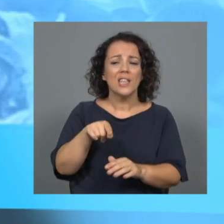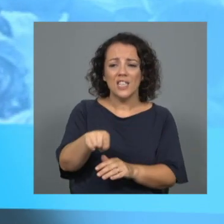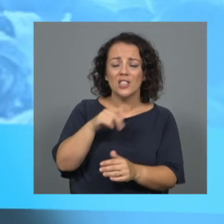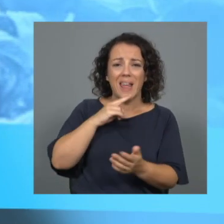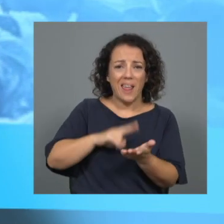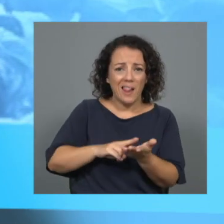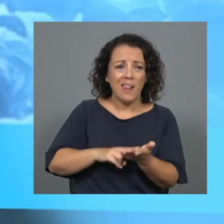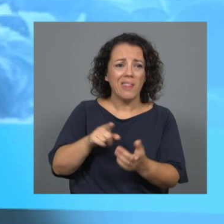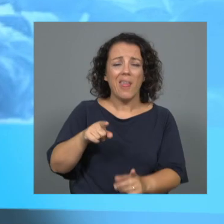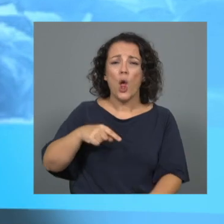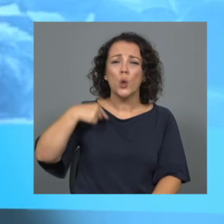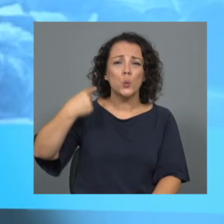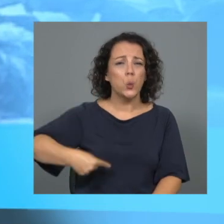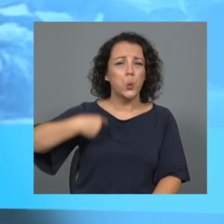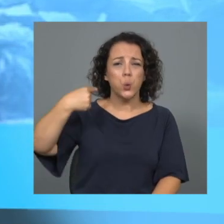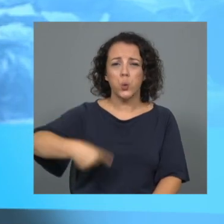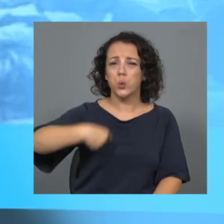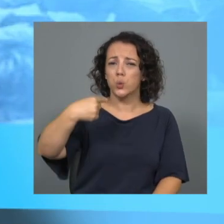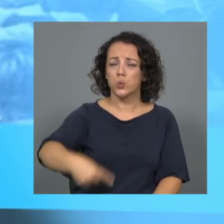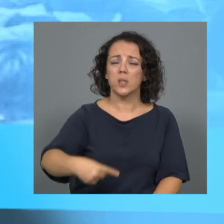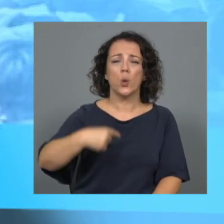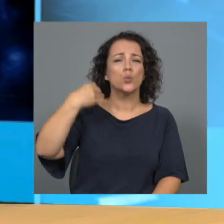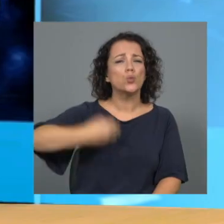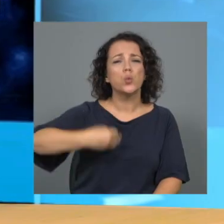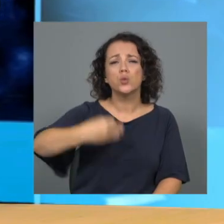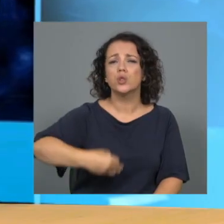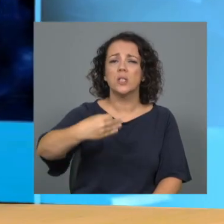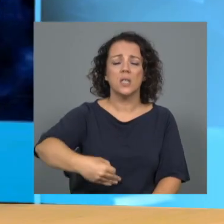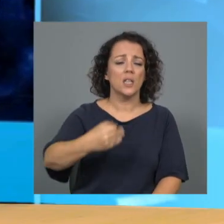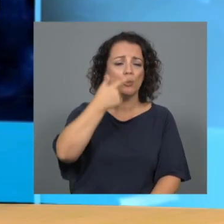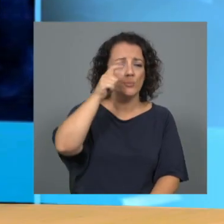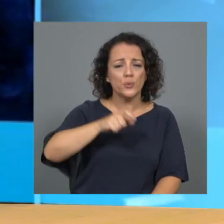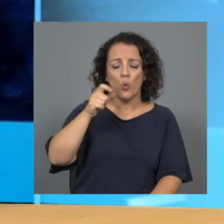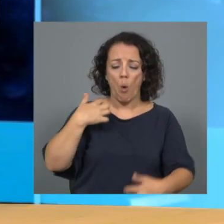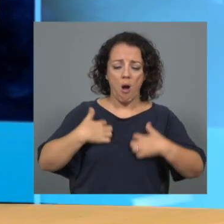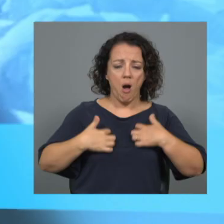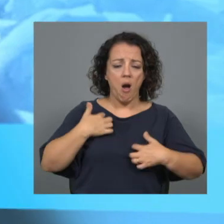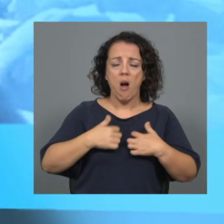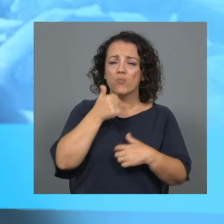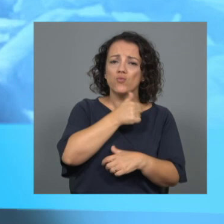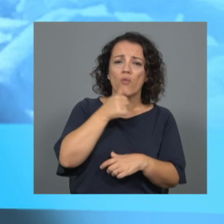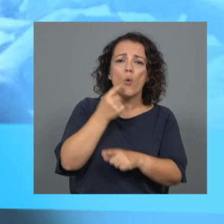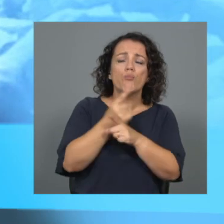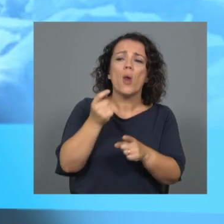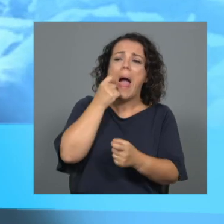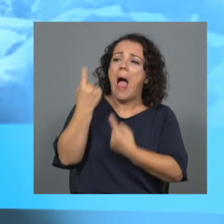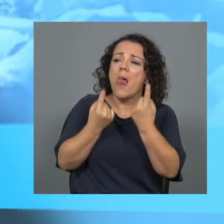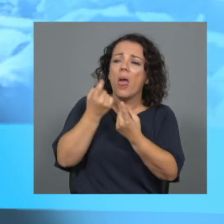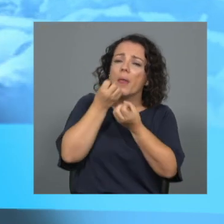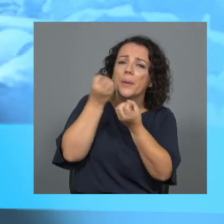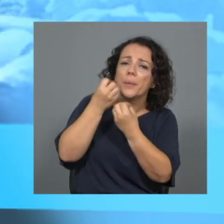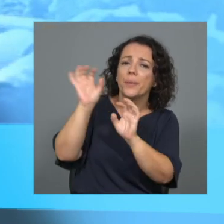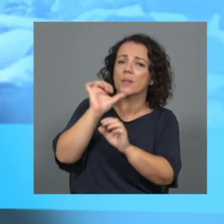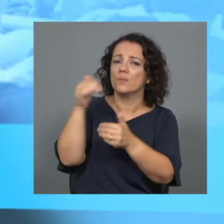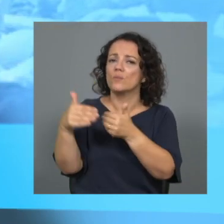muitas pessoas a viverem esta experiência da perda, não é? De alguém que parte. Na comunidade cristã em